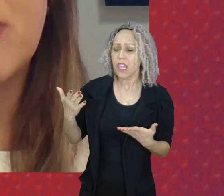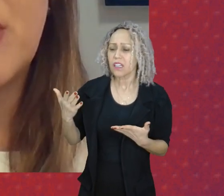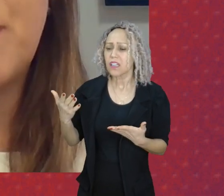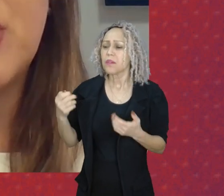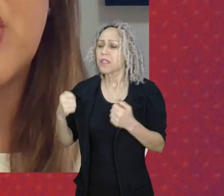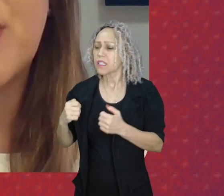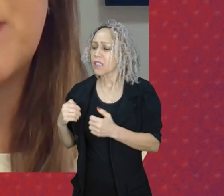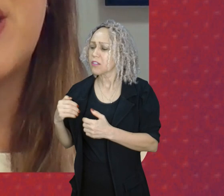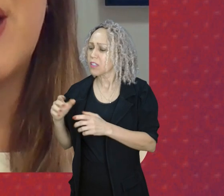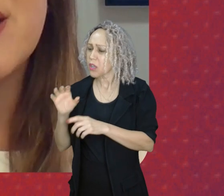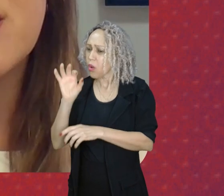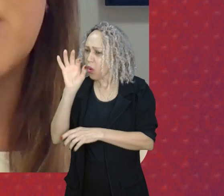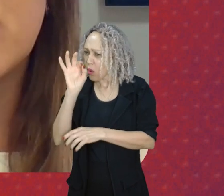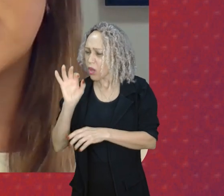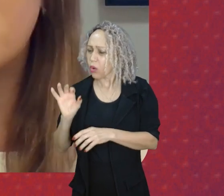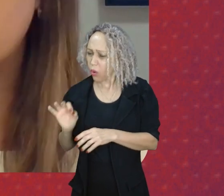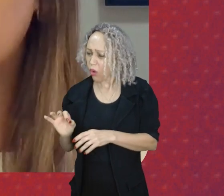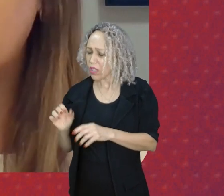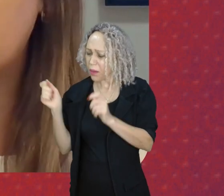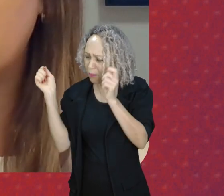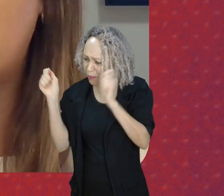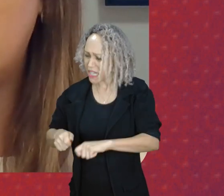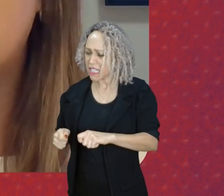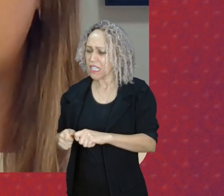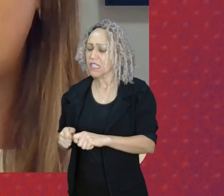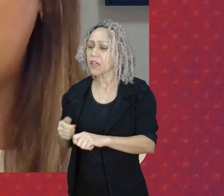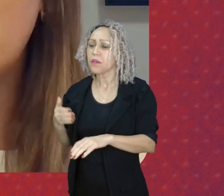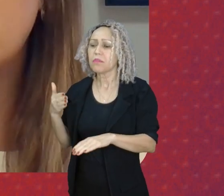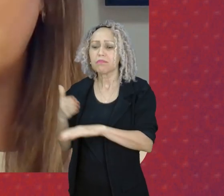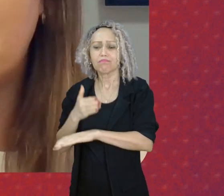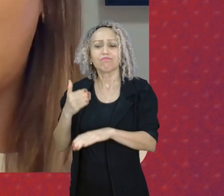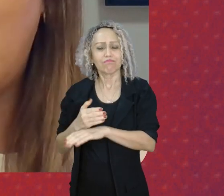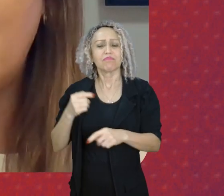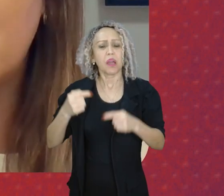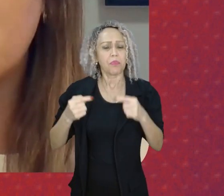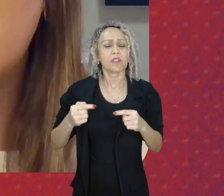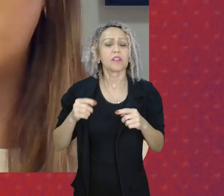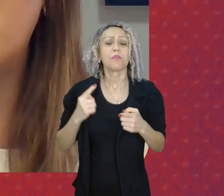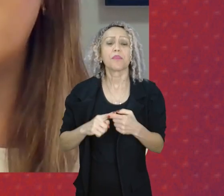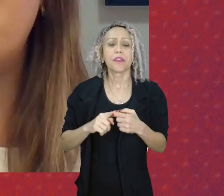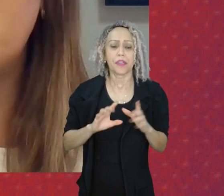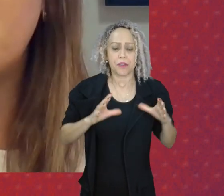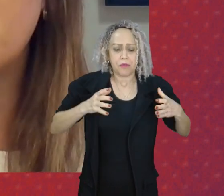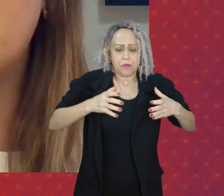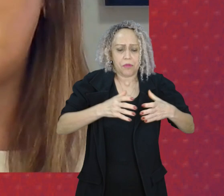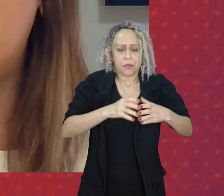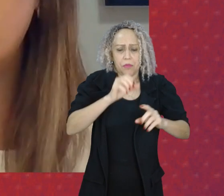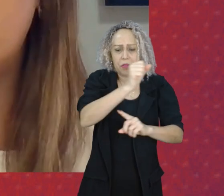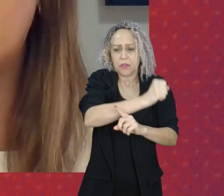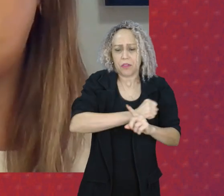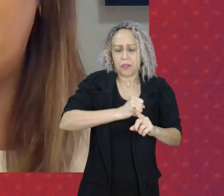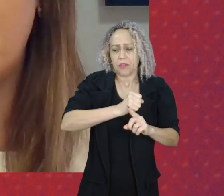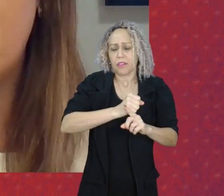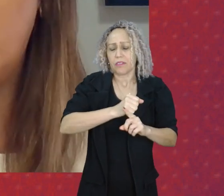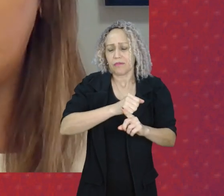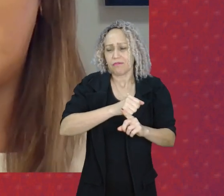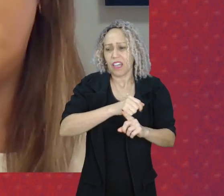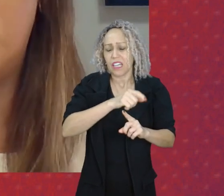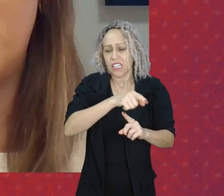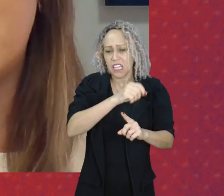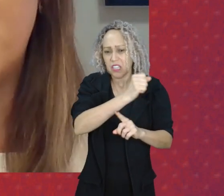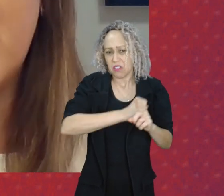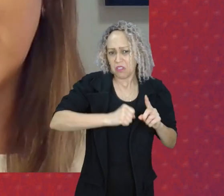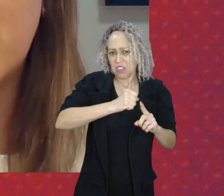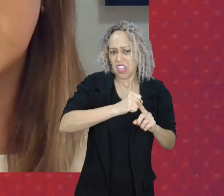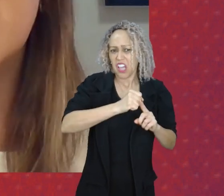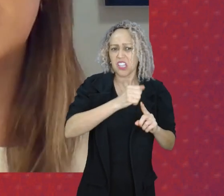de participação na política? Porque essas pessoas, esses grupos sociais majoritários, foram impedidos por uma minoria da população formada